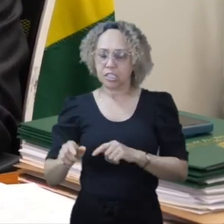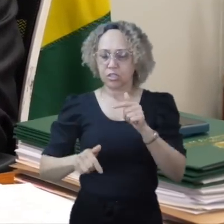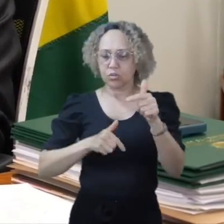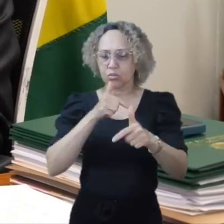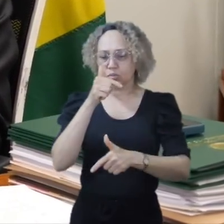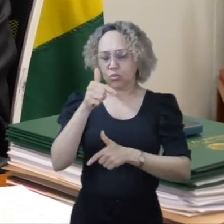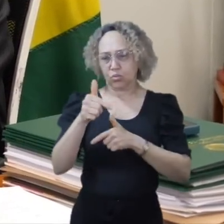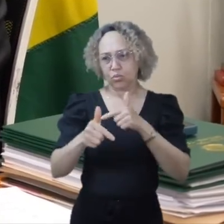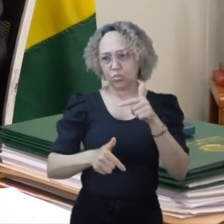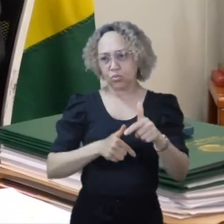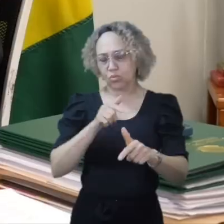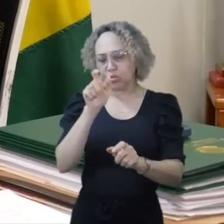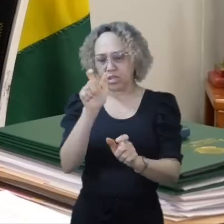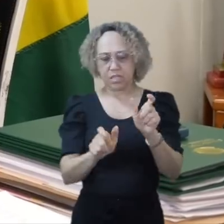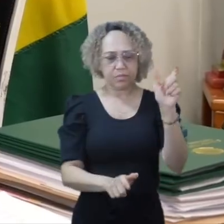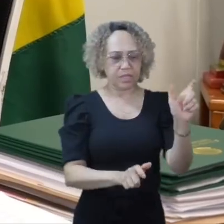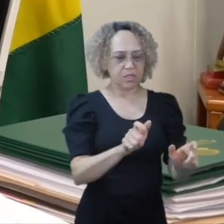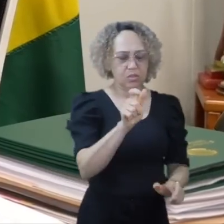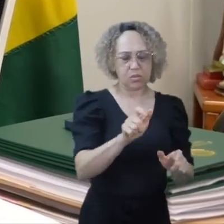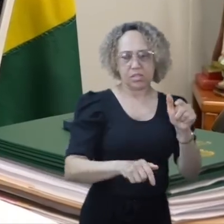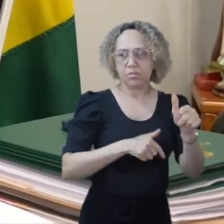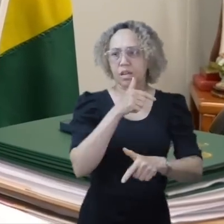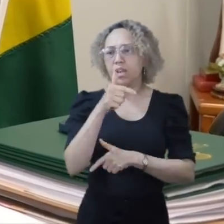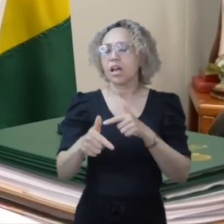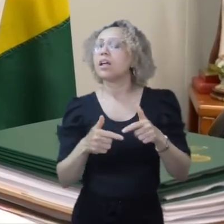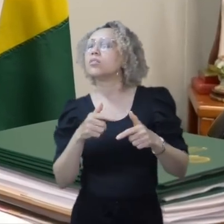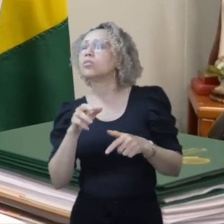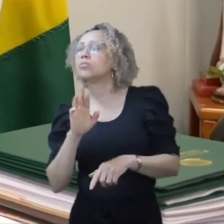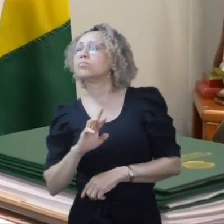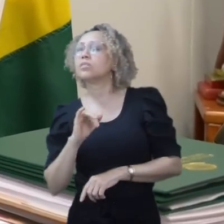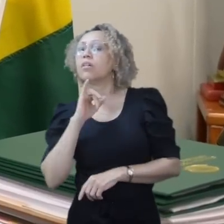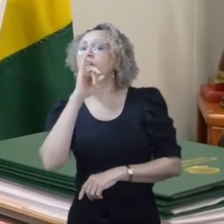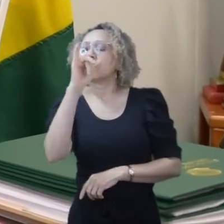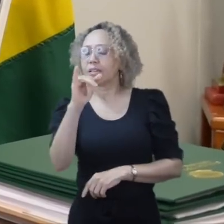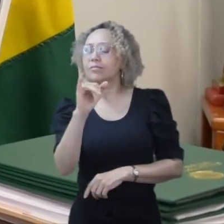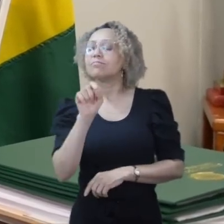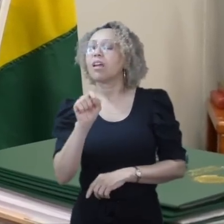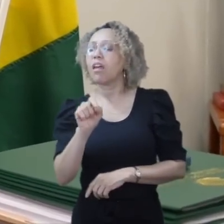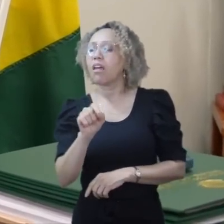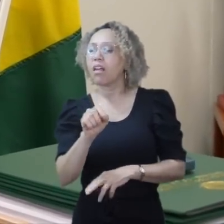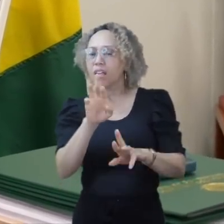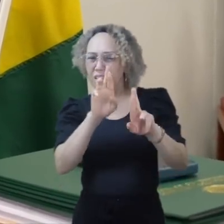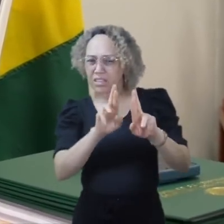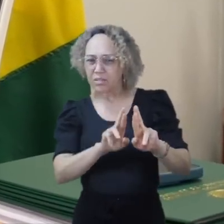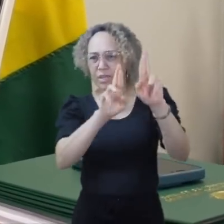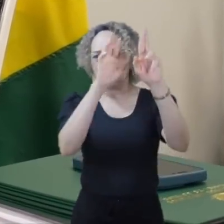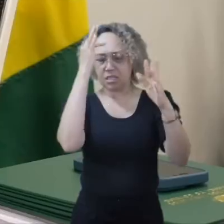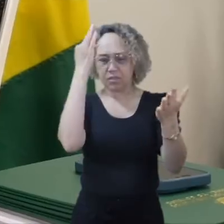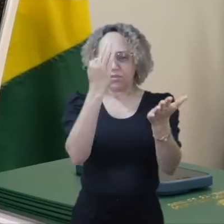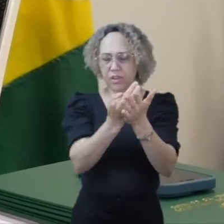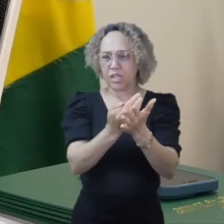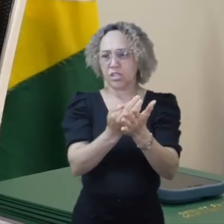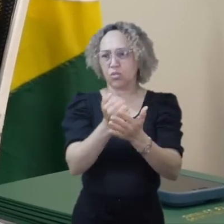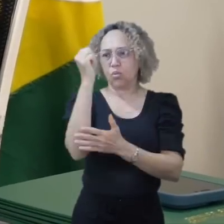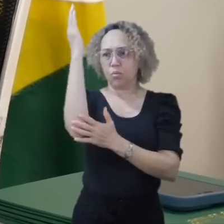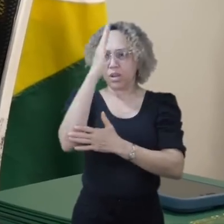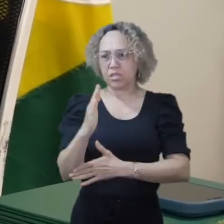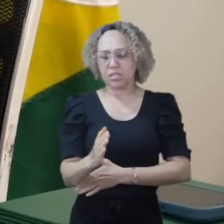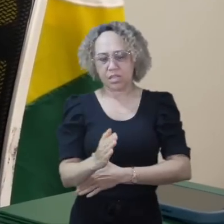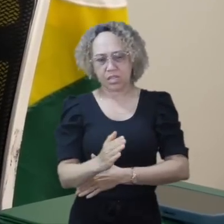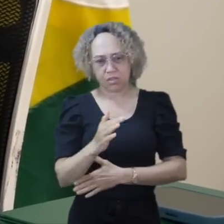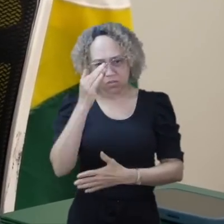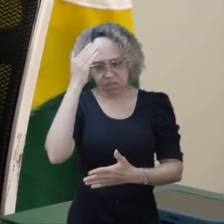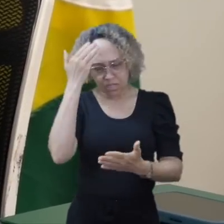Jornal PT Brasil? Esperança, fé no Brasil, no governo do presidente Lula e, sobretudo,